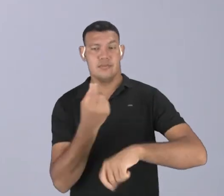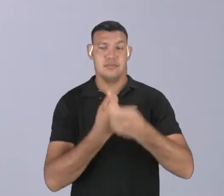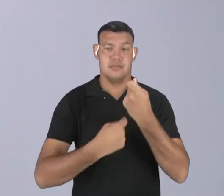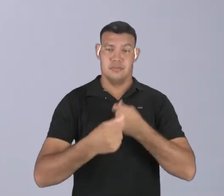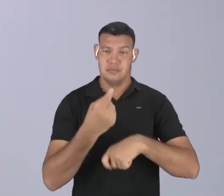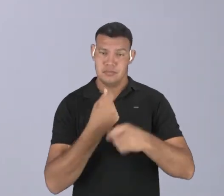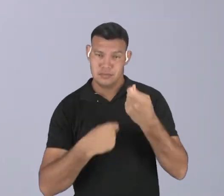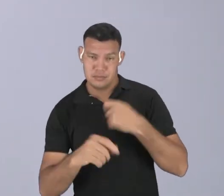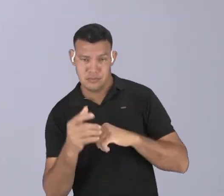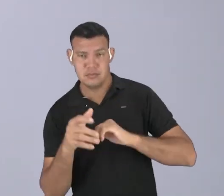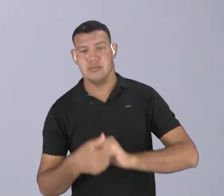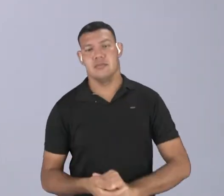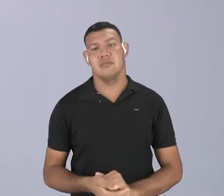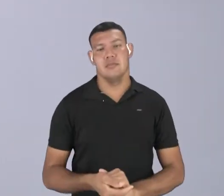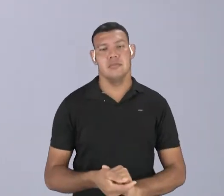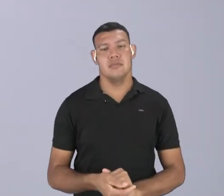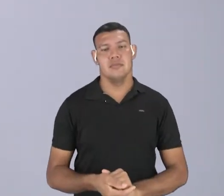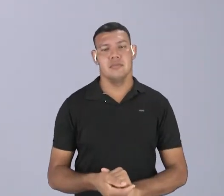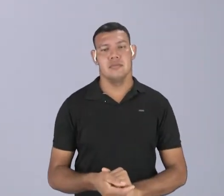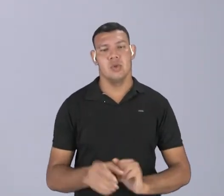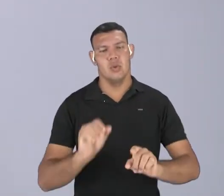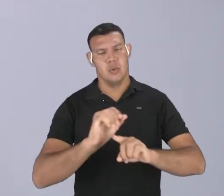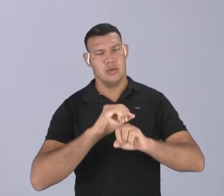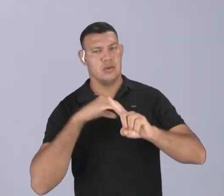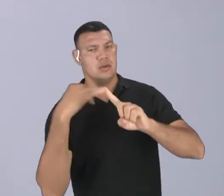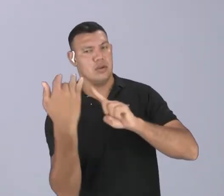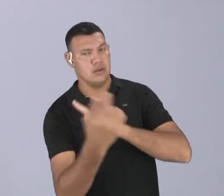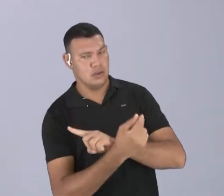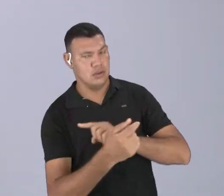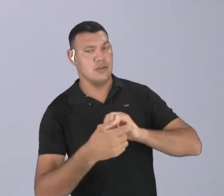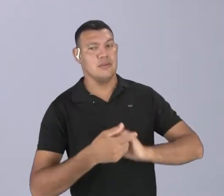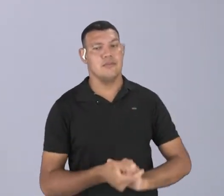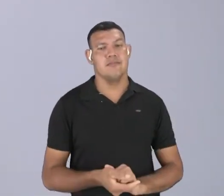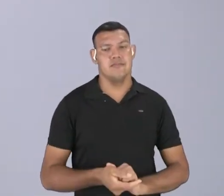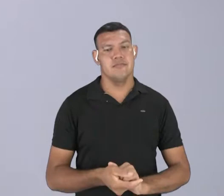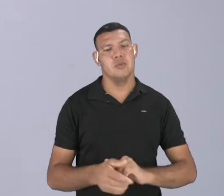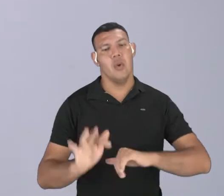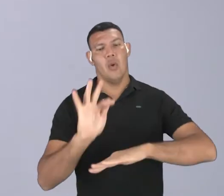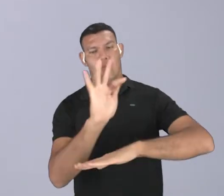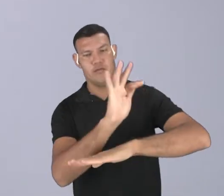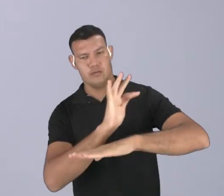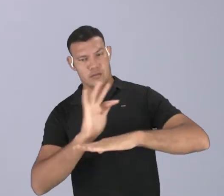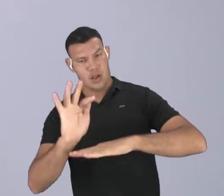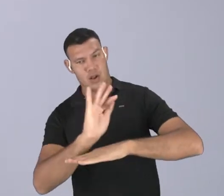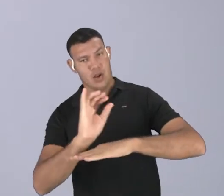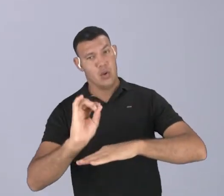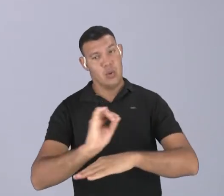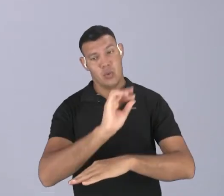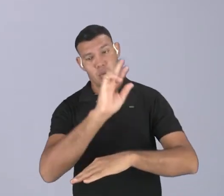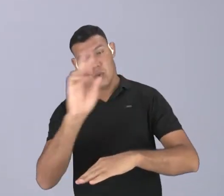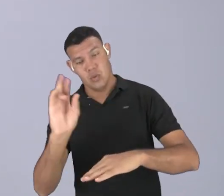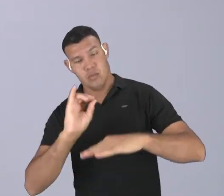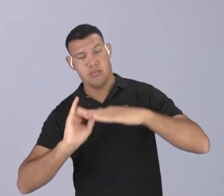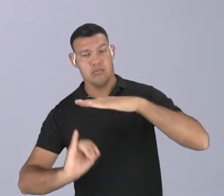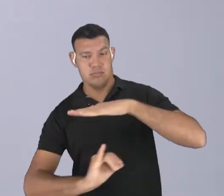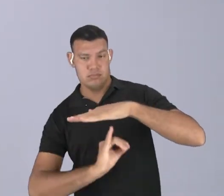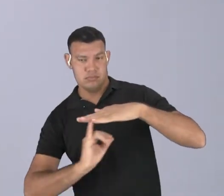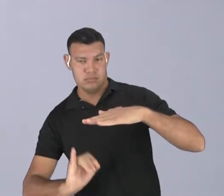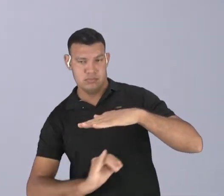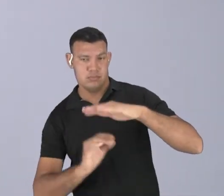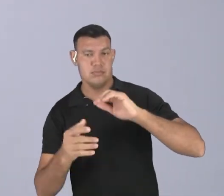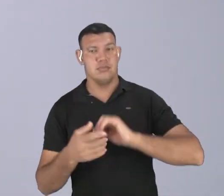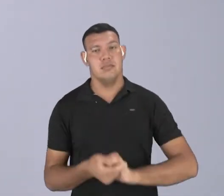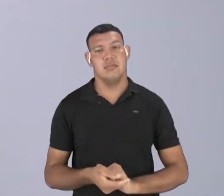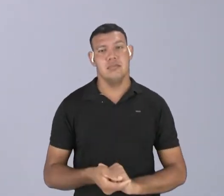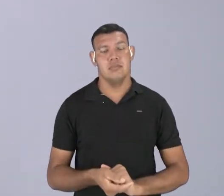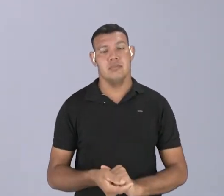econômica, uma dominação mais social. Então, ela acontece tanto formal quanto informalmente. Para